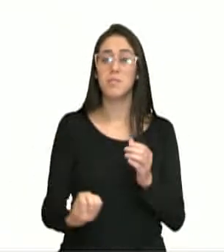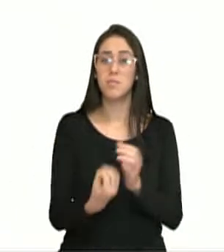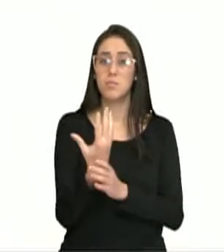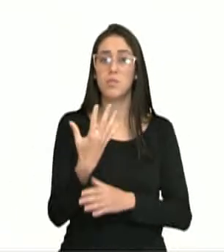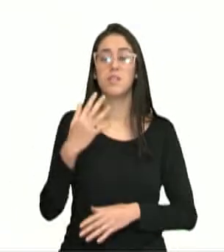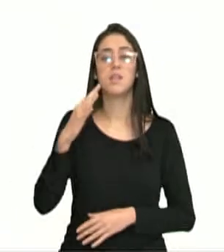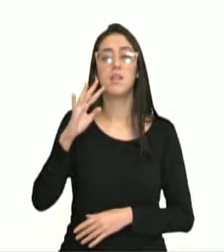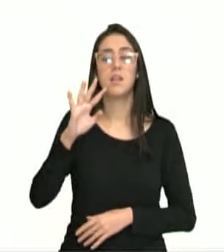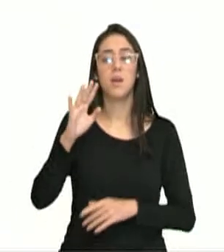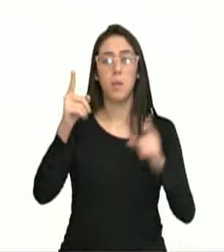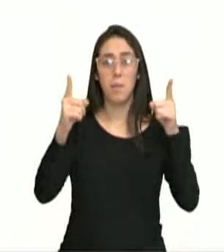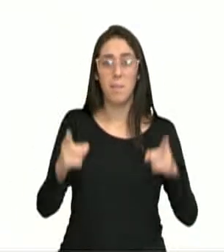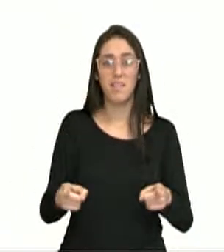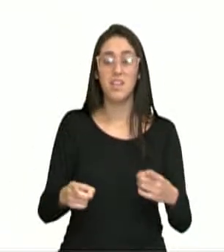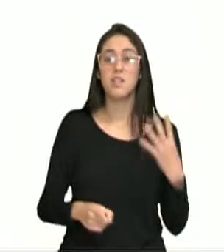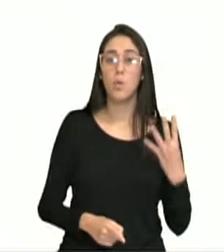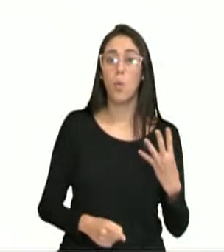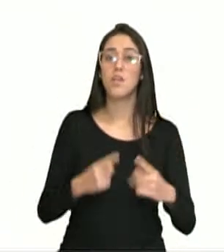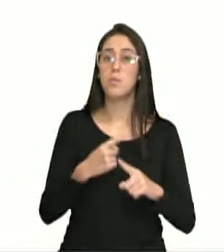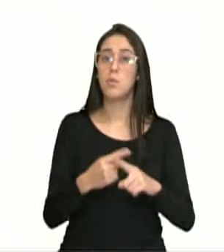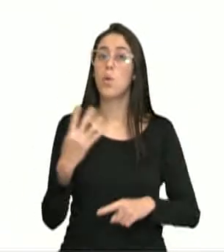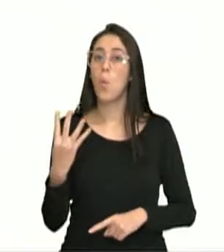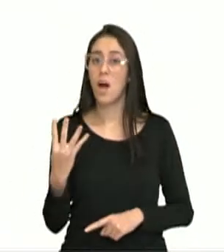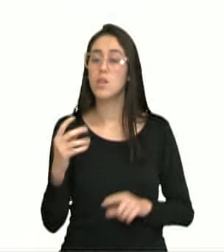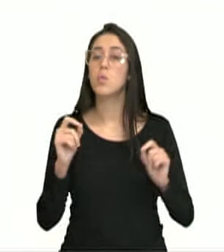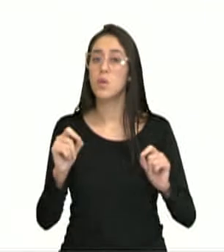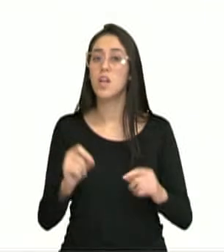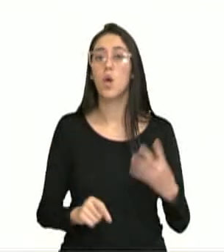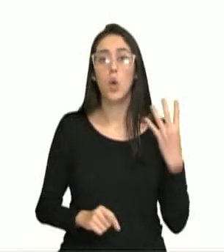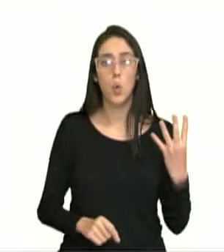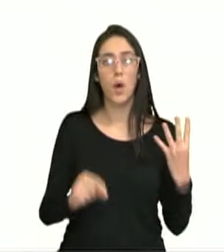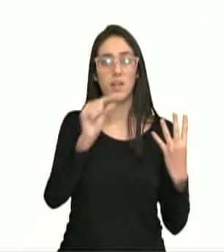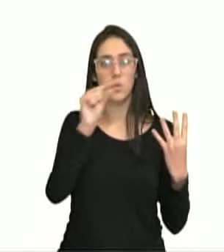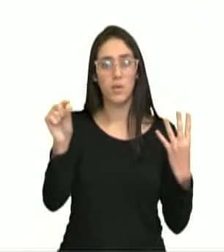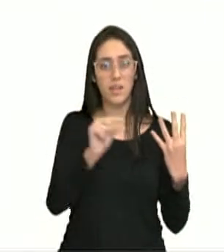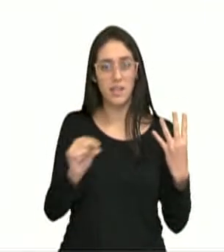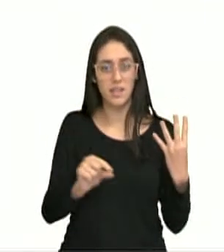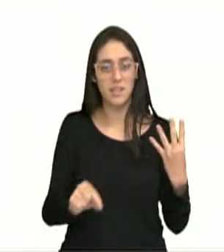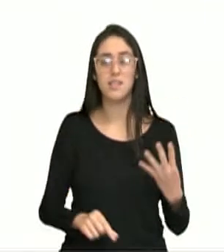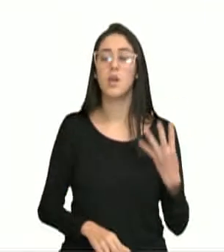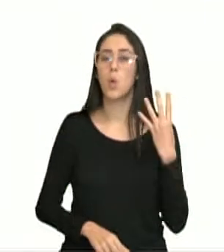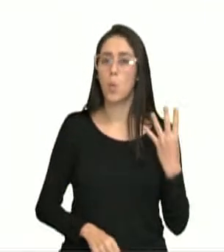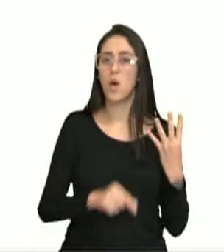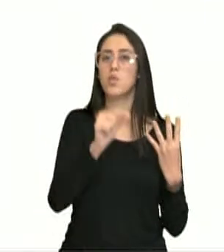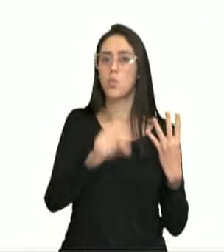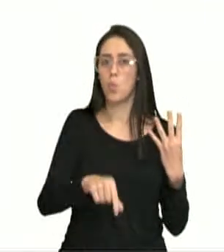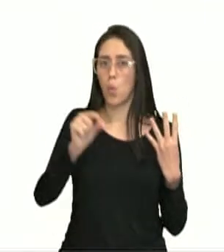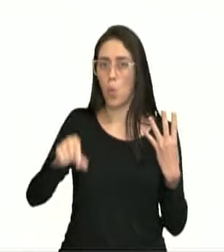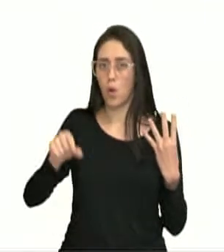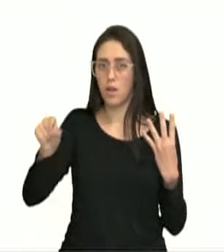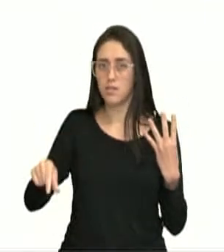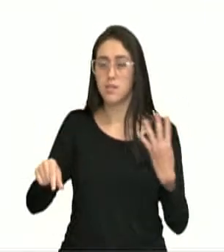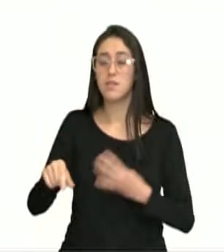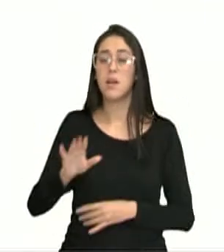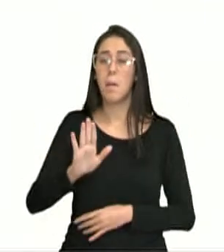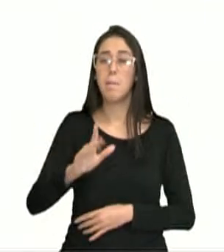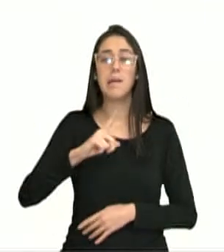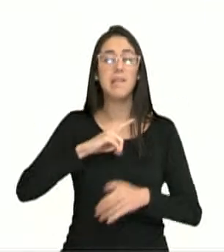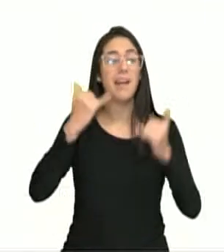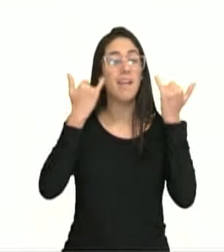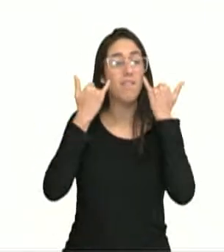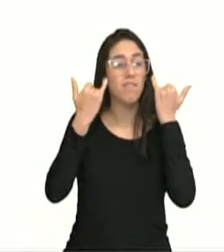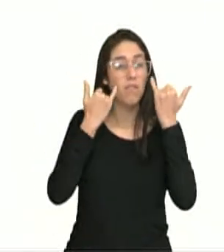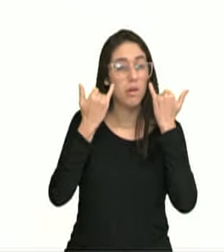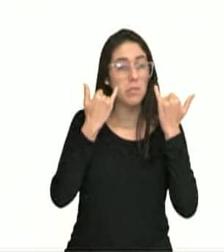por 4. Isso quer dizer uma matriz de 4 linhas e 4 colunas. Mas ele me dá algumas